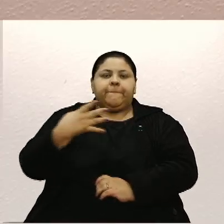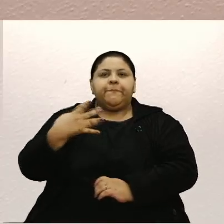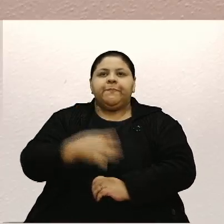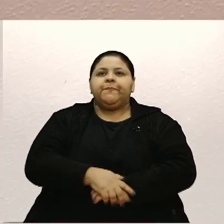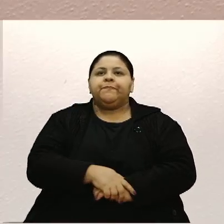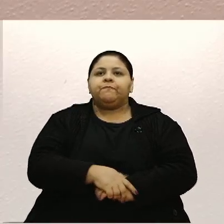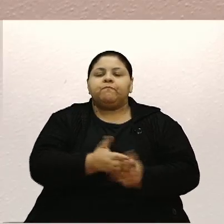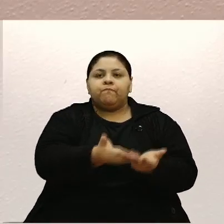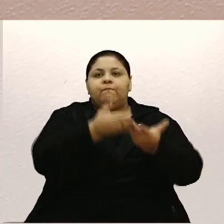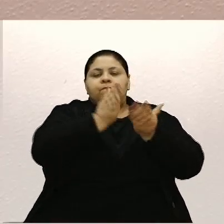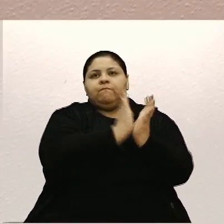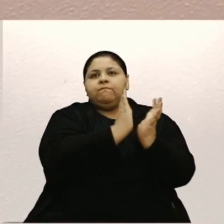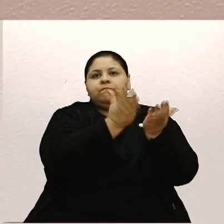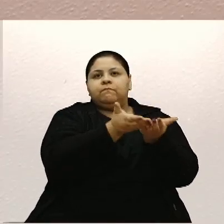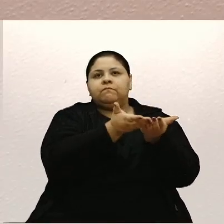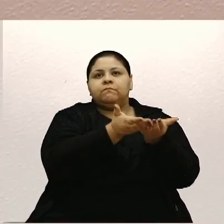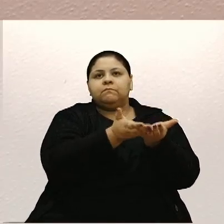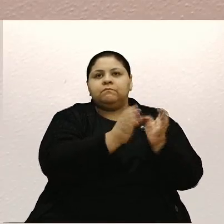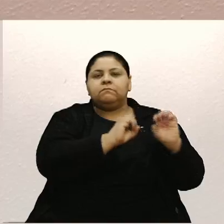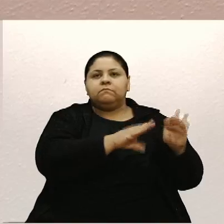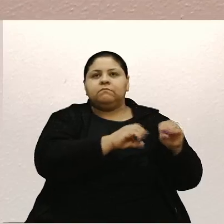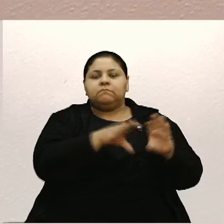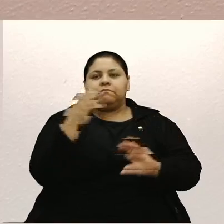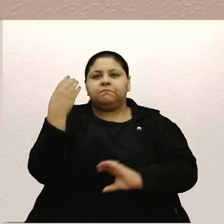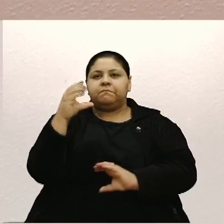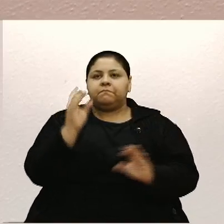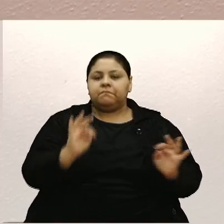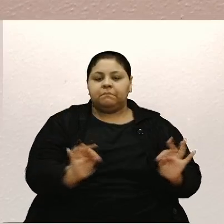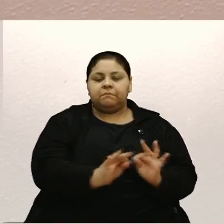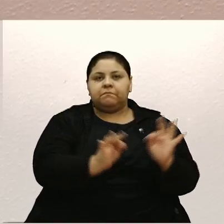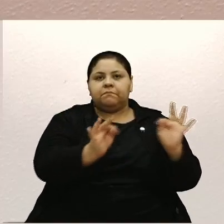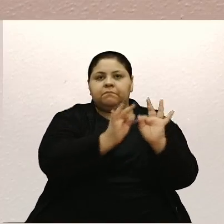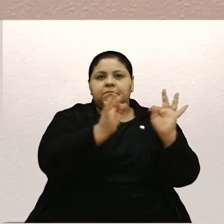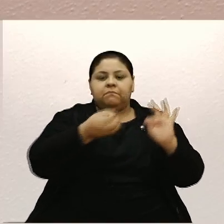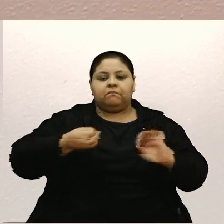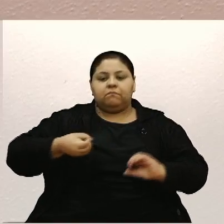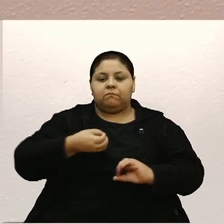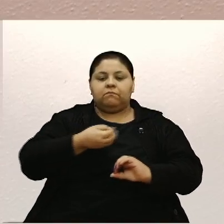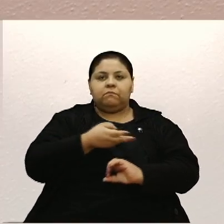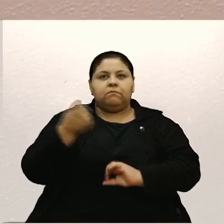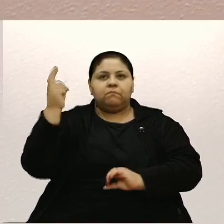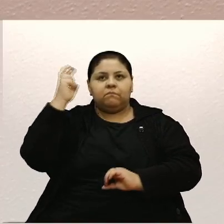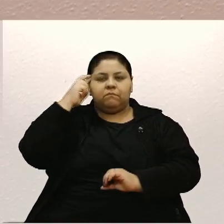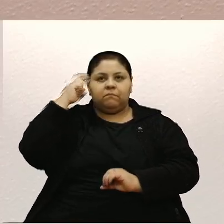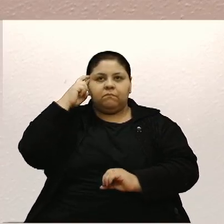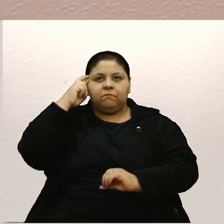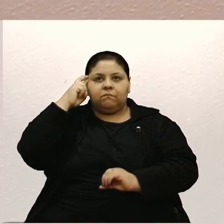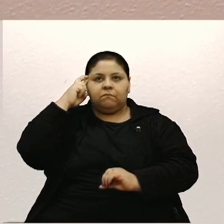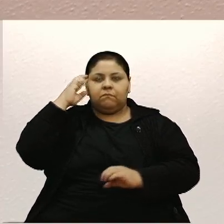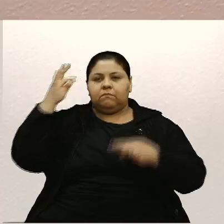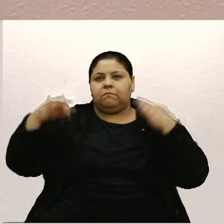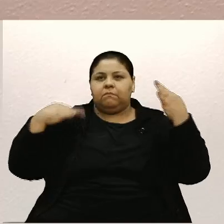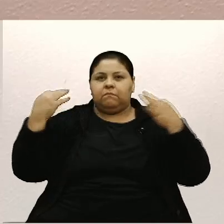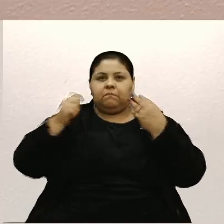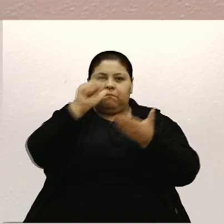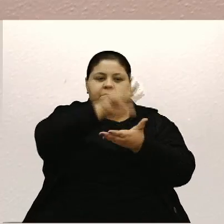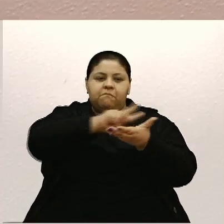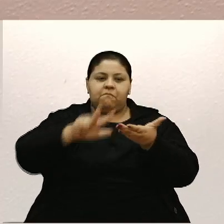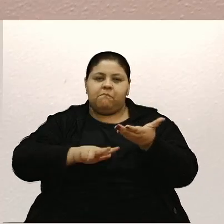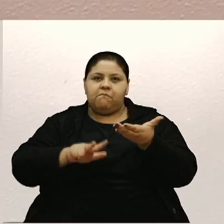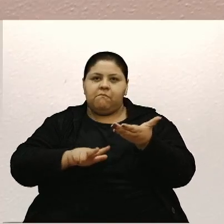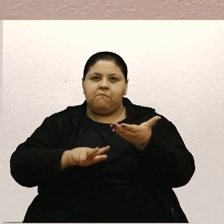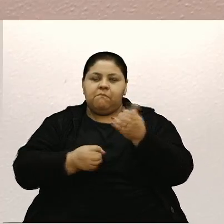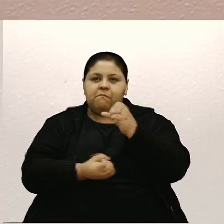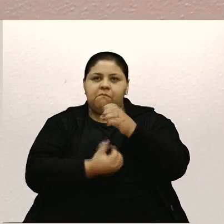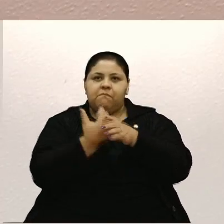89/2024. Recebe-se a Comissão de Educação, Ciência, Tecnologia e Inovação, Cultura, Desporto e Lazer para análise e emissão de parecer o